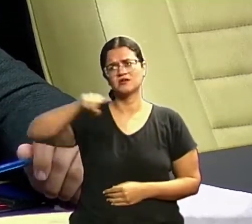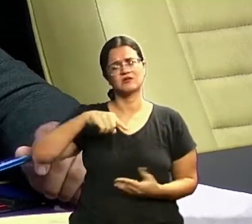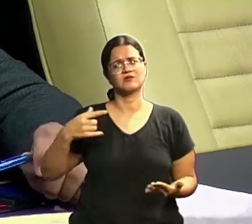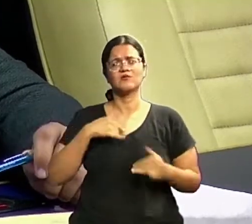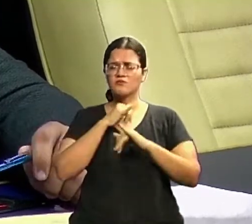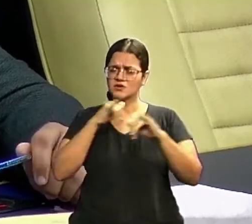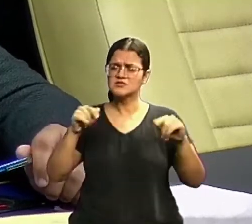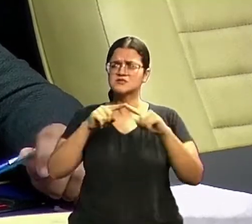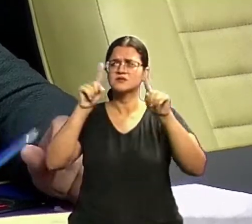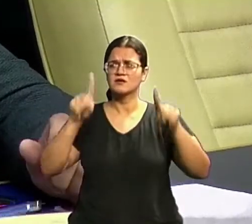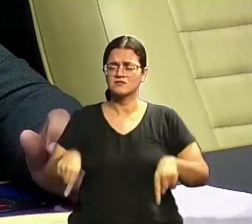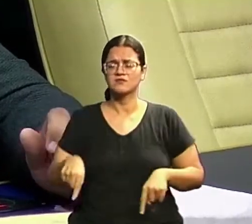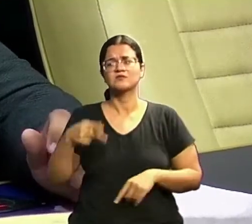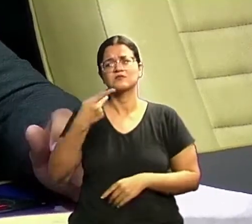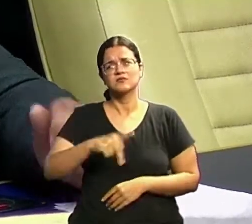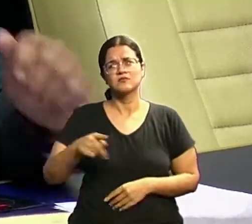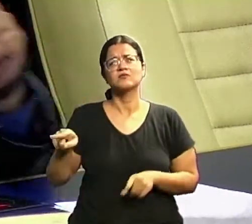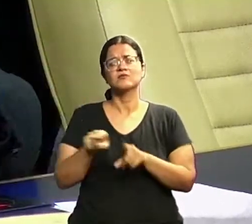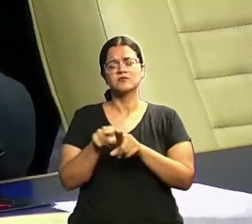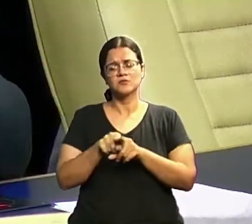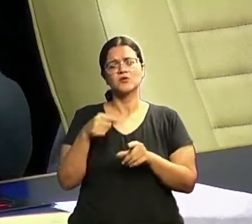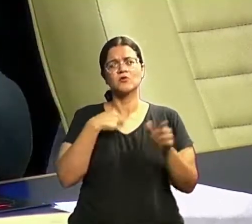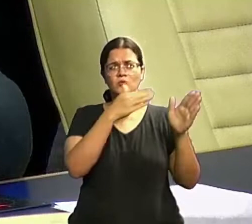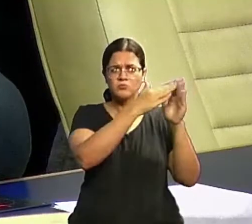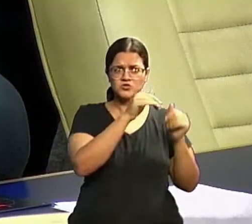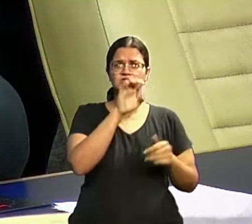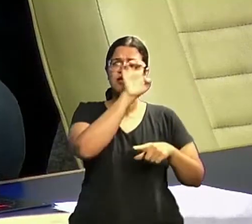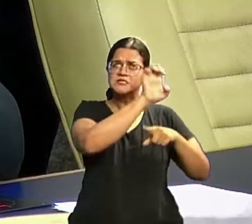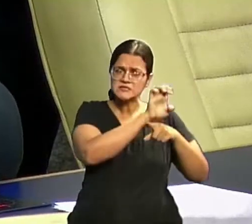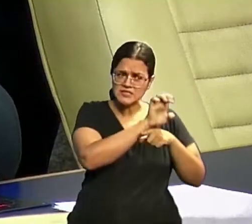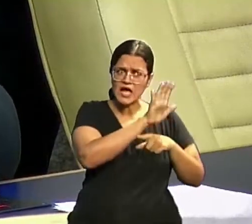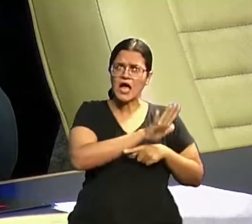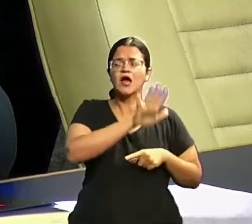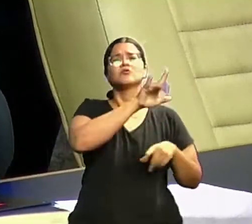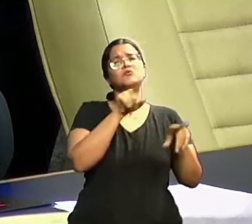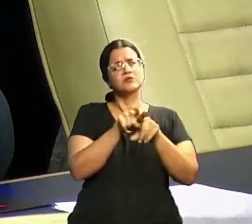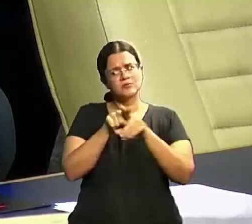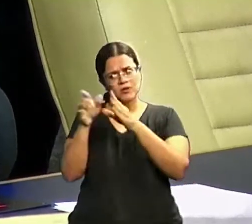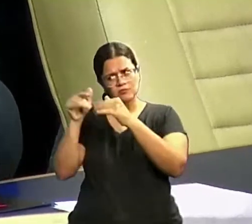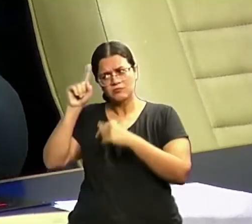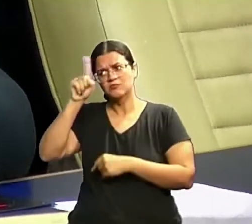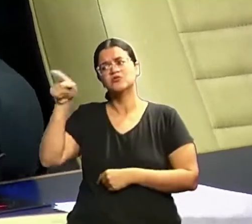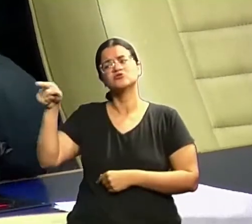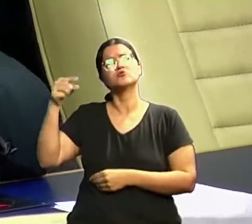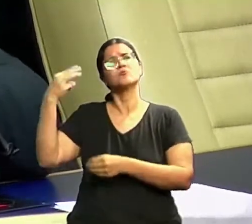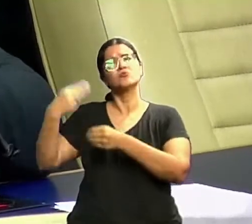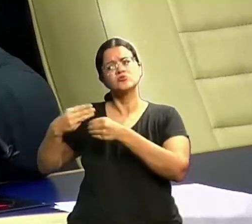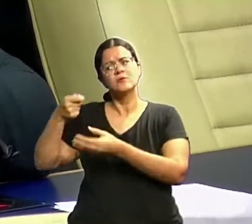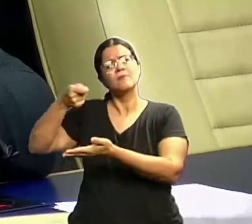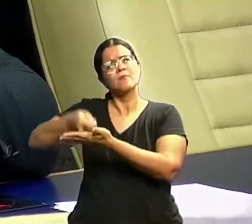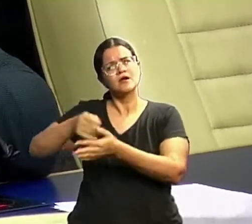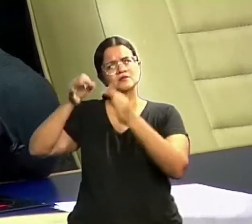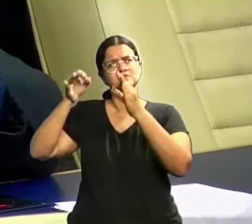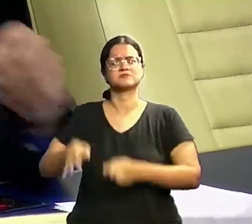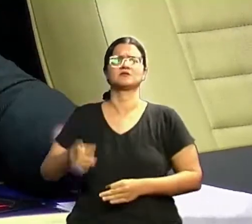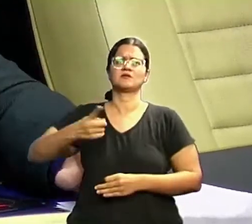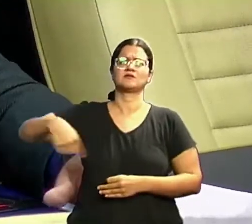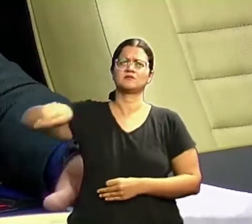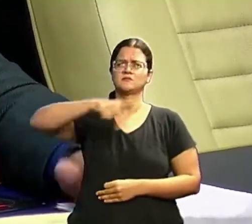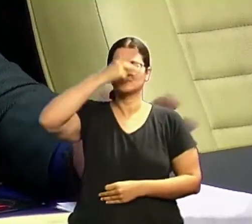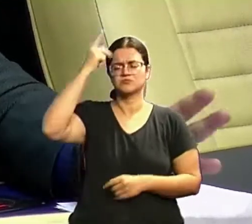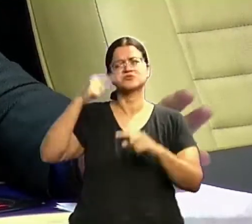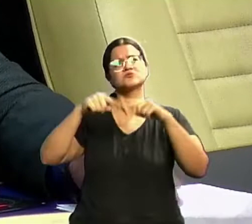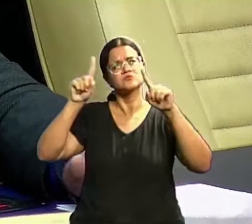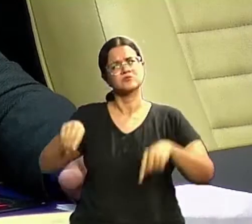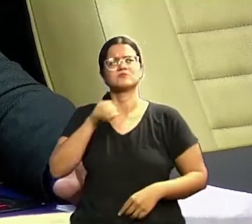falo aqui dos servidores públicos e, assim como eu estou cobrando no Estado, quero cobrar também do município para fazer essa justiça, para que esses servidores